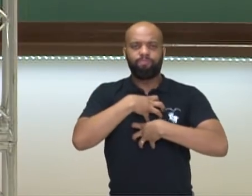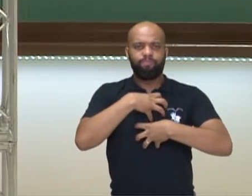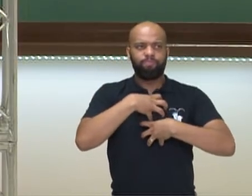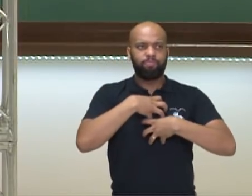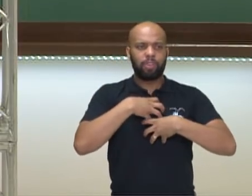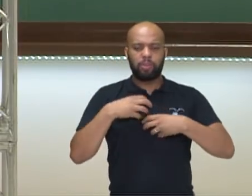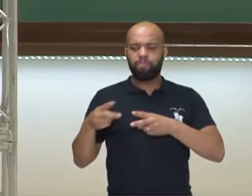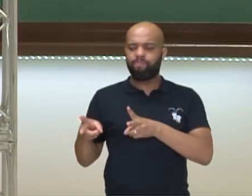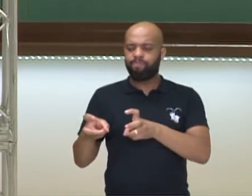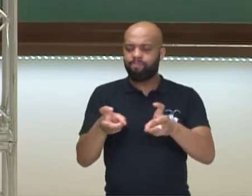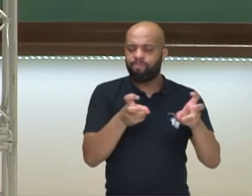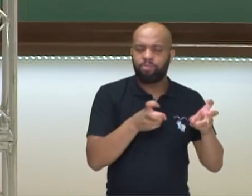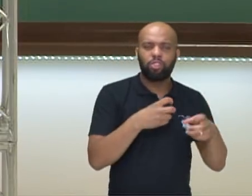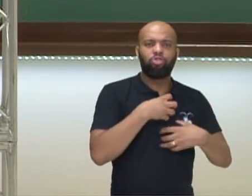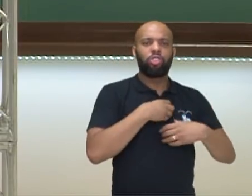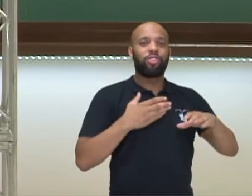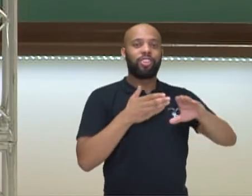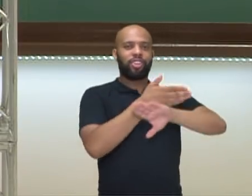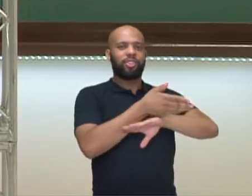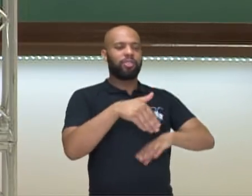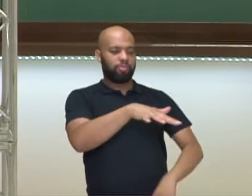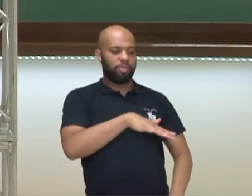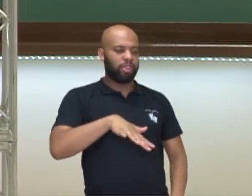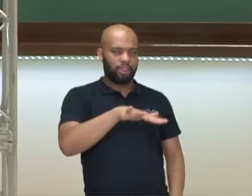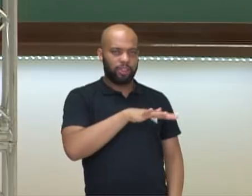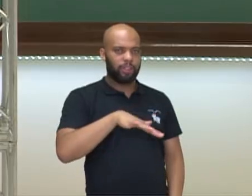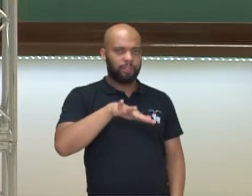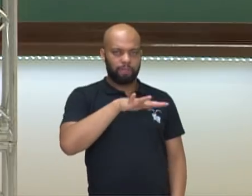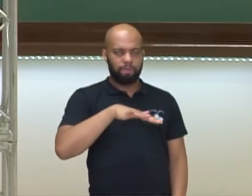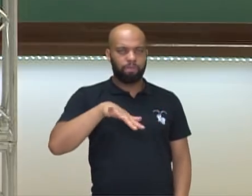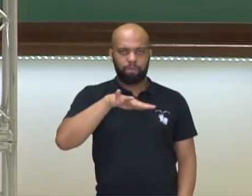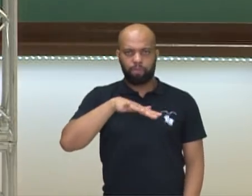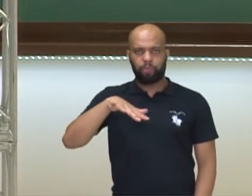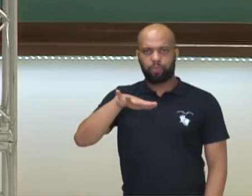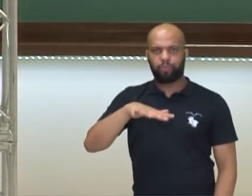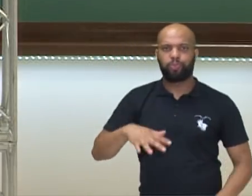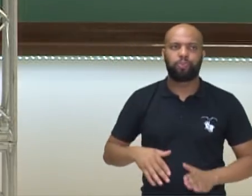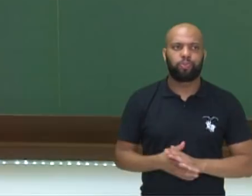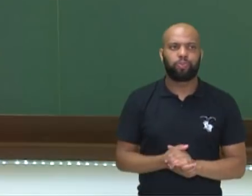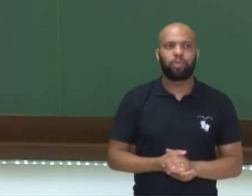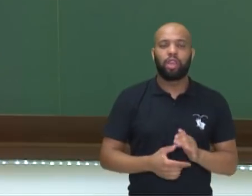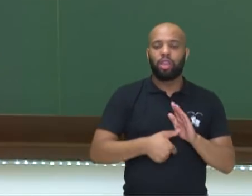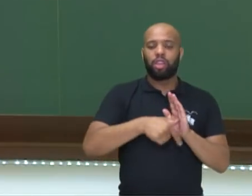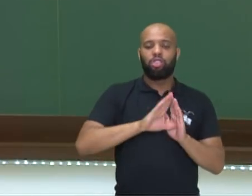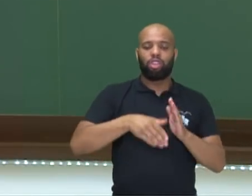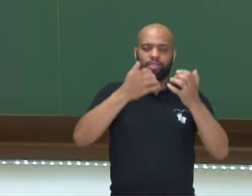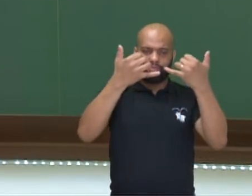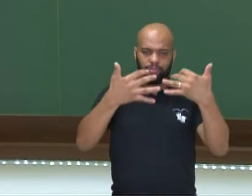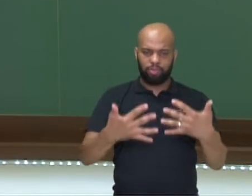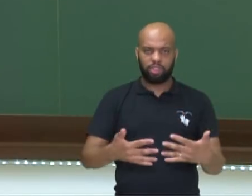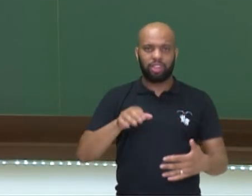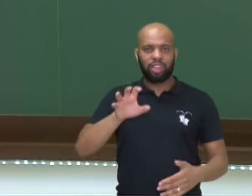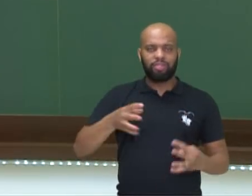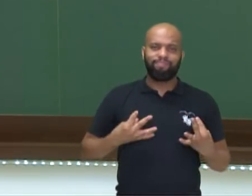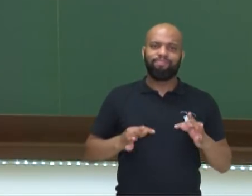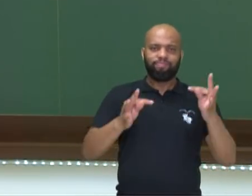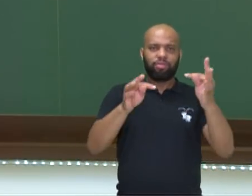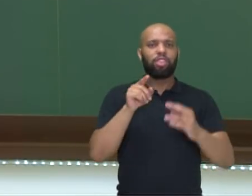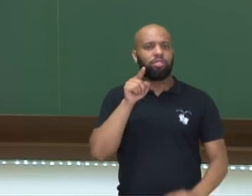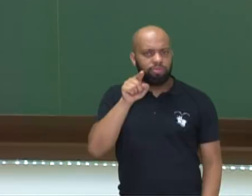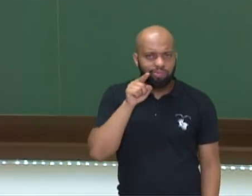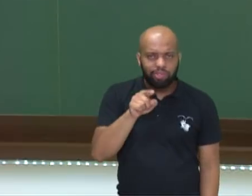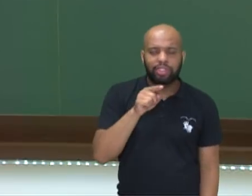de imersão no ambiente, ok? Então, como eu falei antes, esses equipamentos talvez